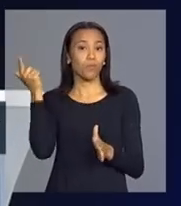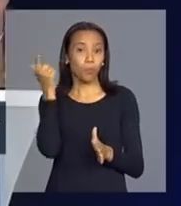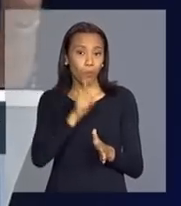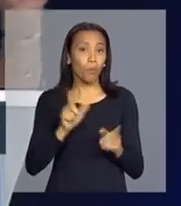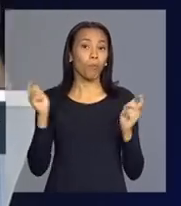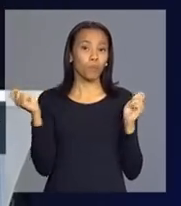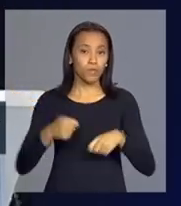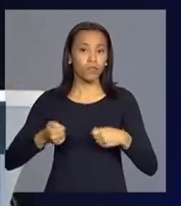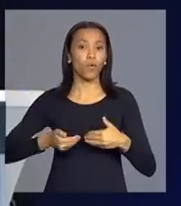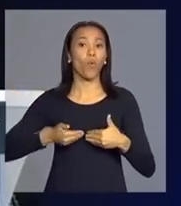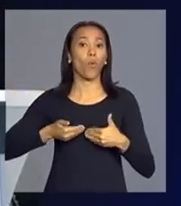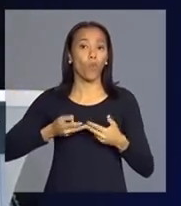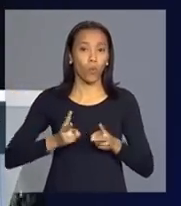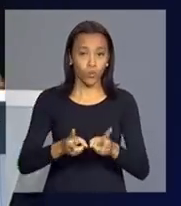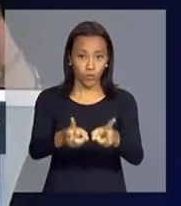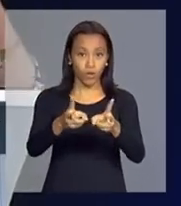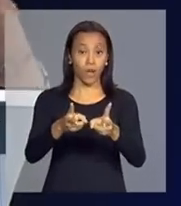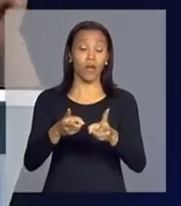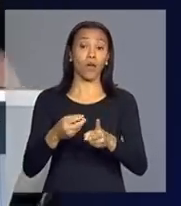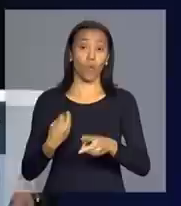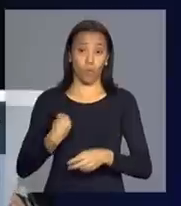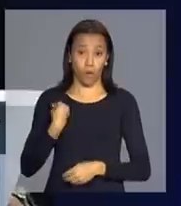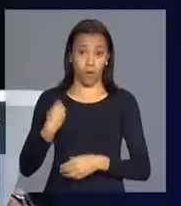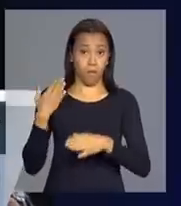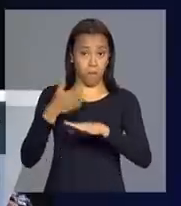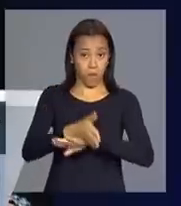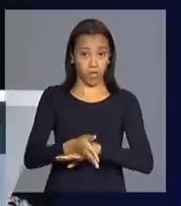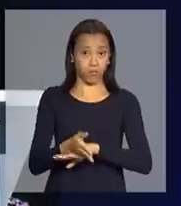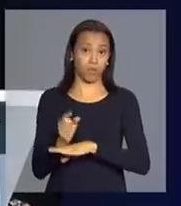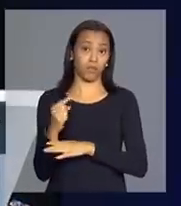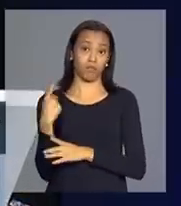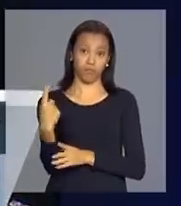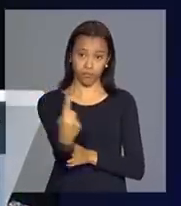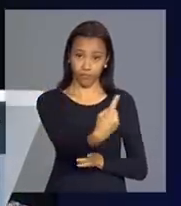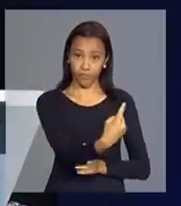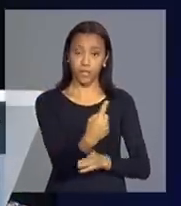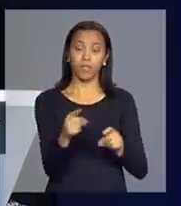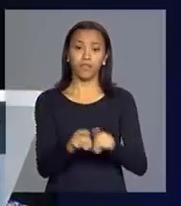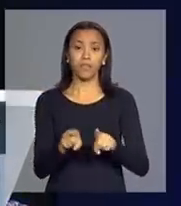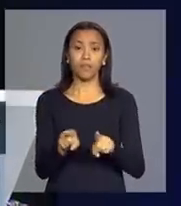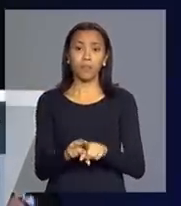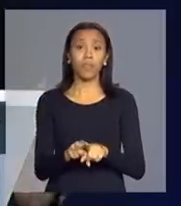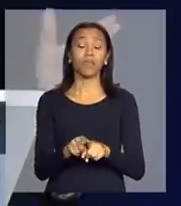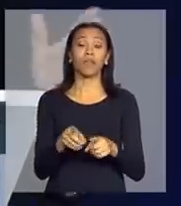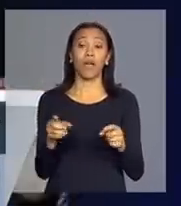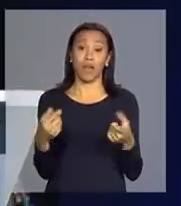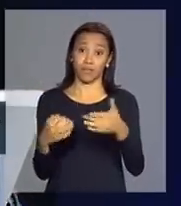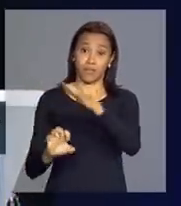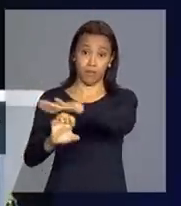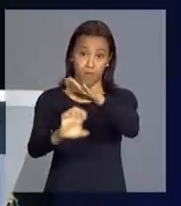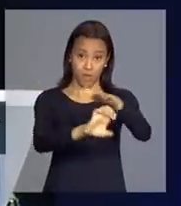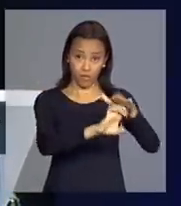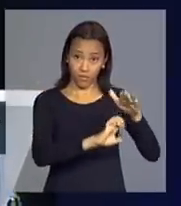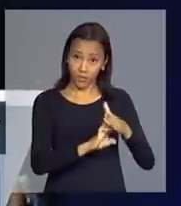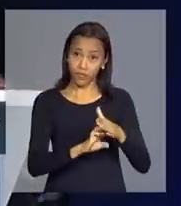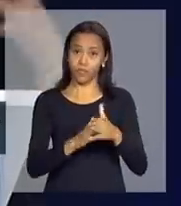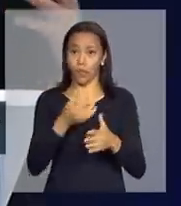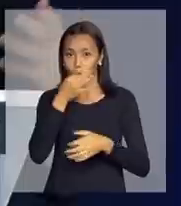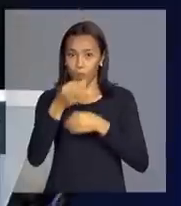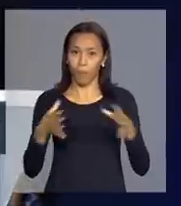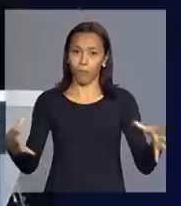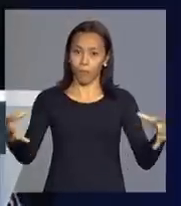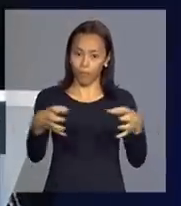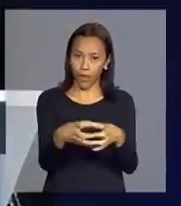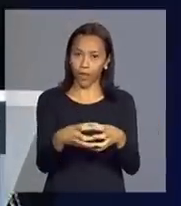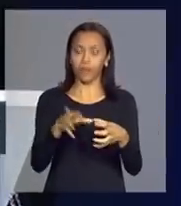frente, primeiro, com a participação deles, segundo, com as pequenas empresas que são responsáveis hoje pela